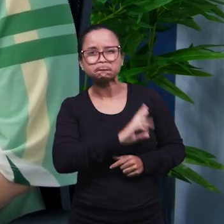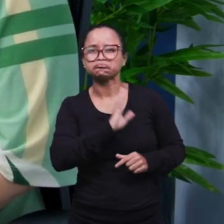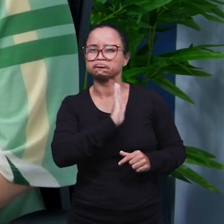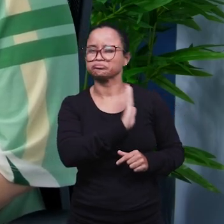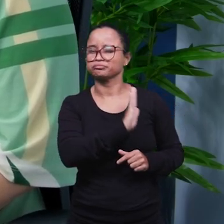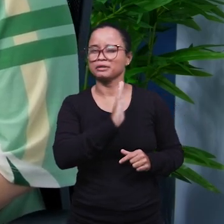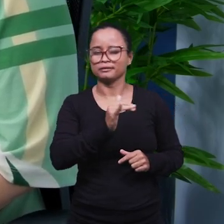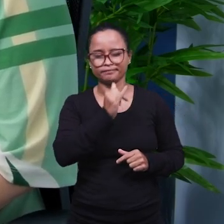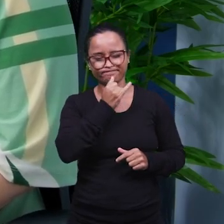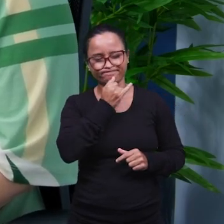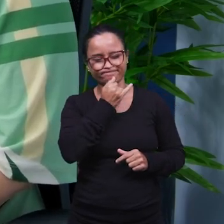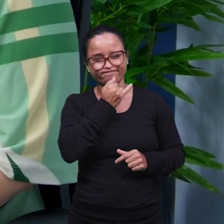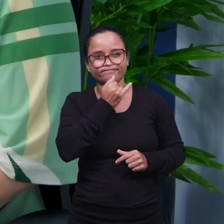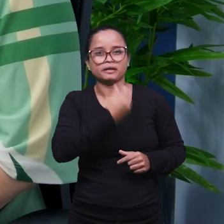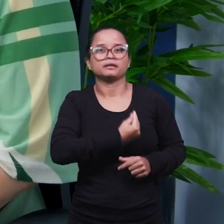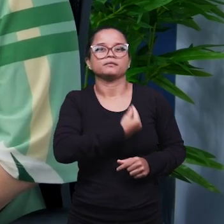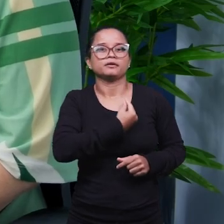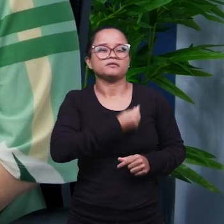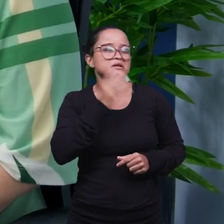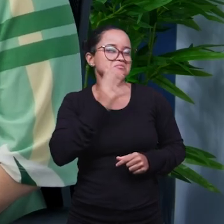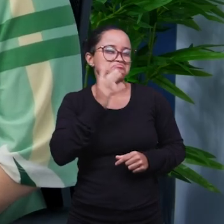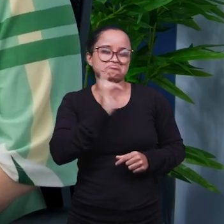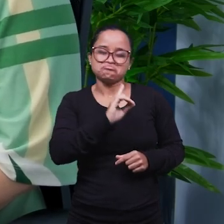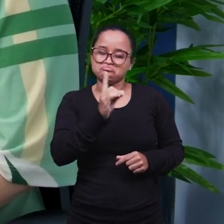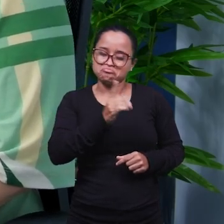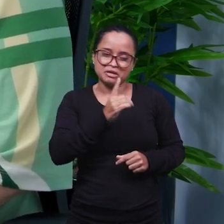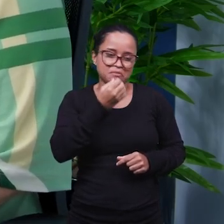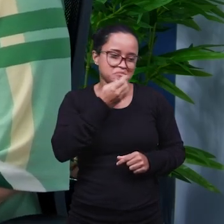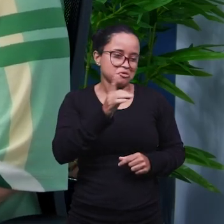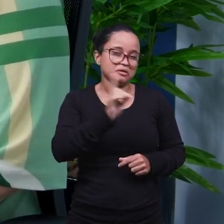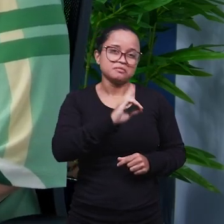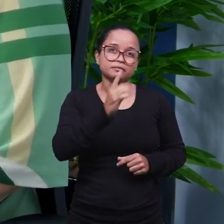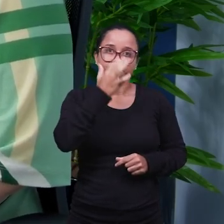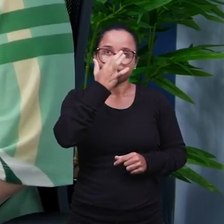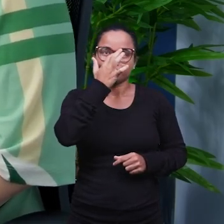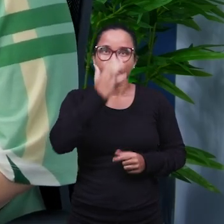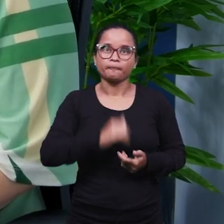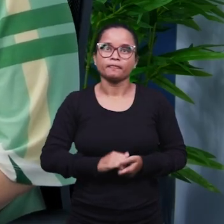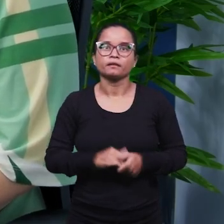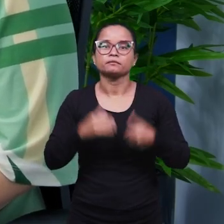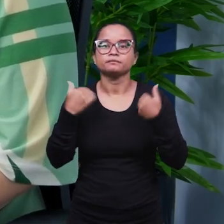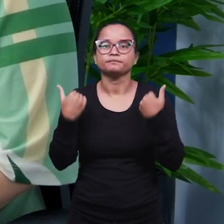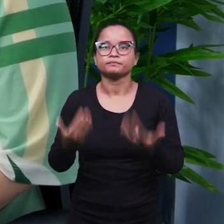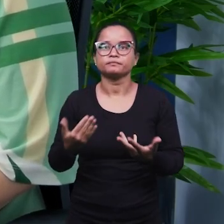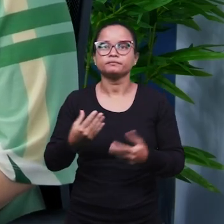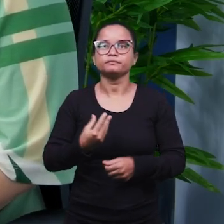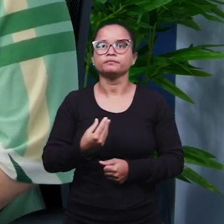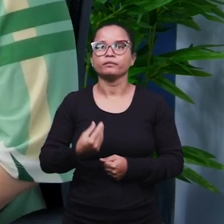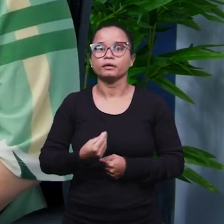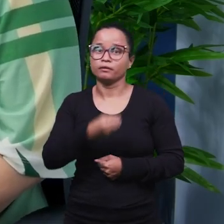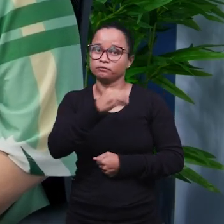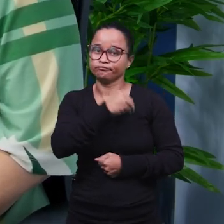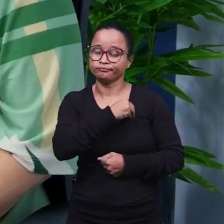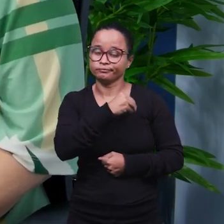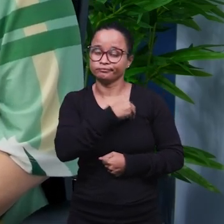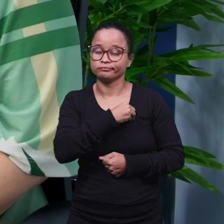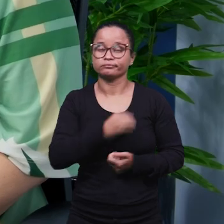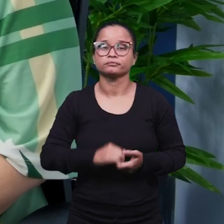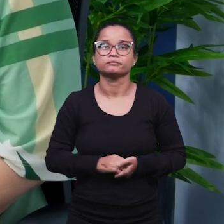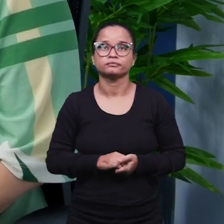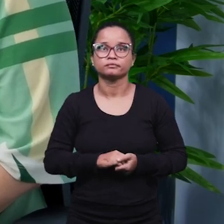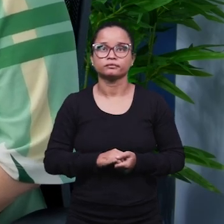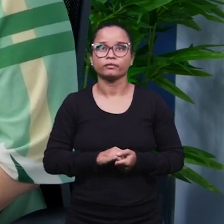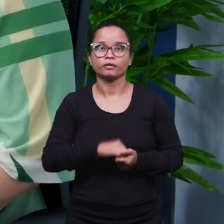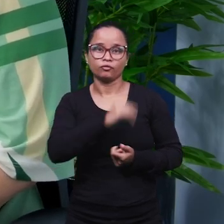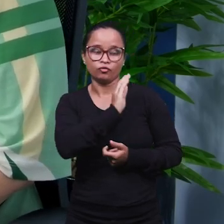legal, eu estou triste, a minha vida não está legal, não está boa, não está. Então, essa vida de pecado, que eu